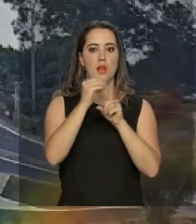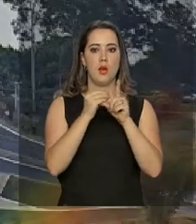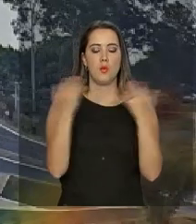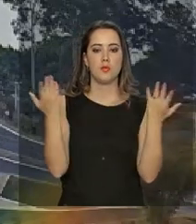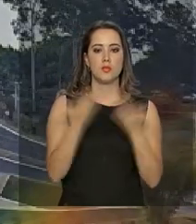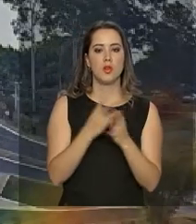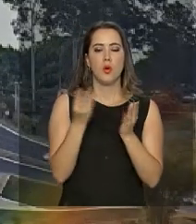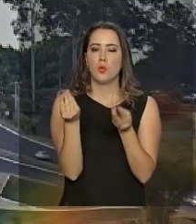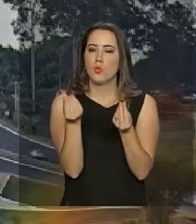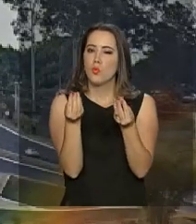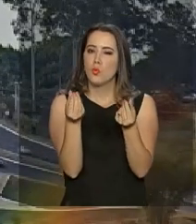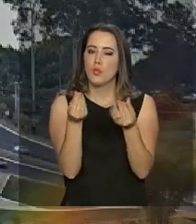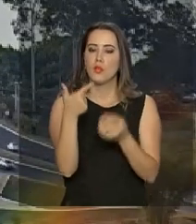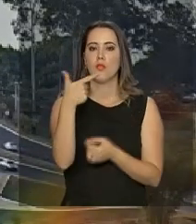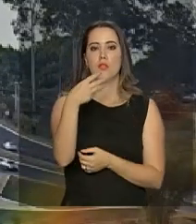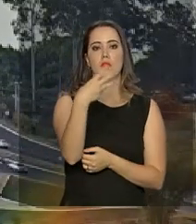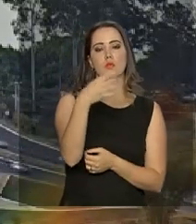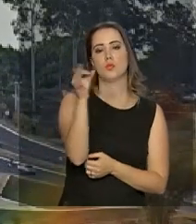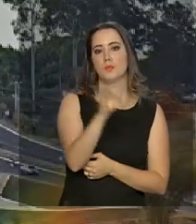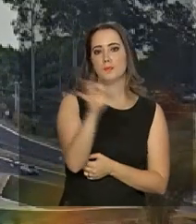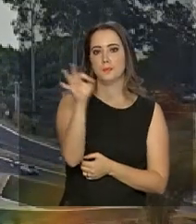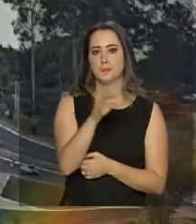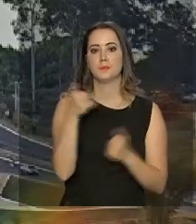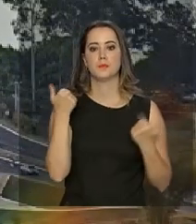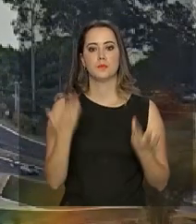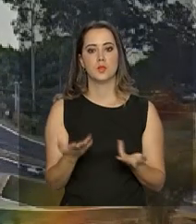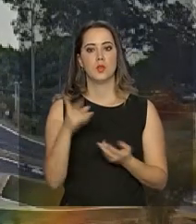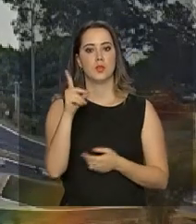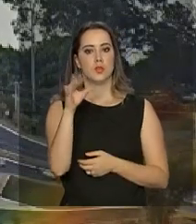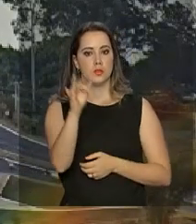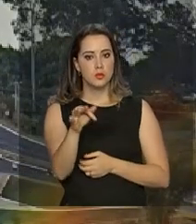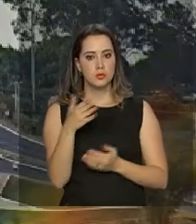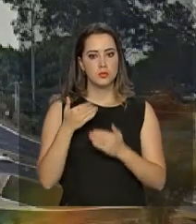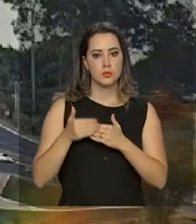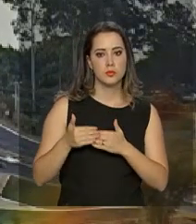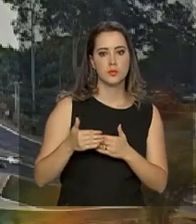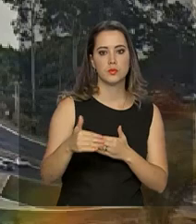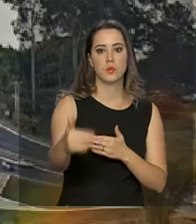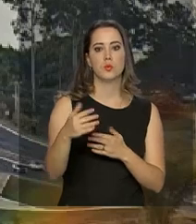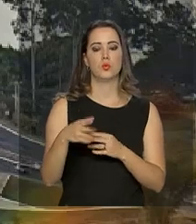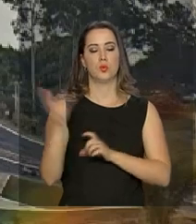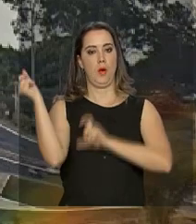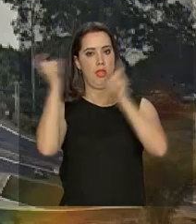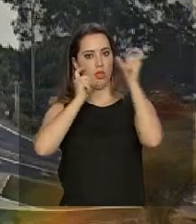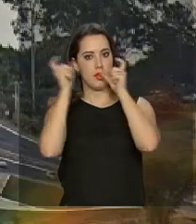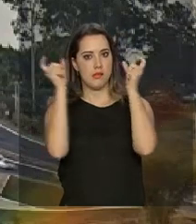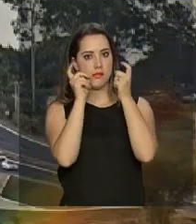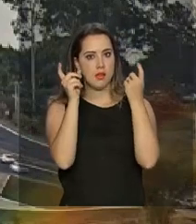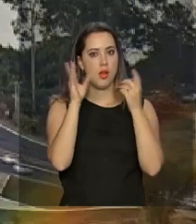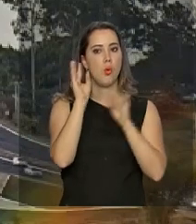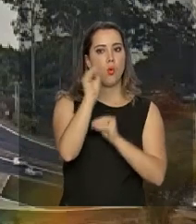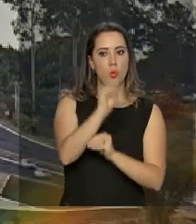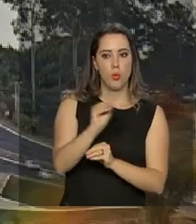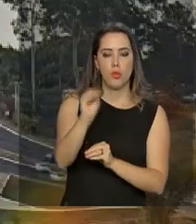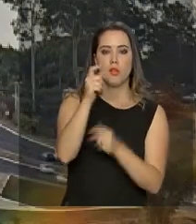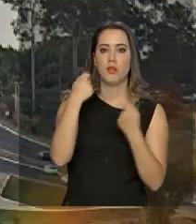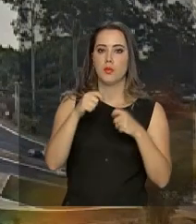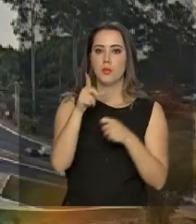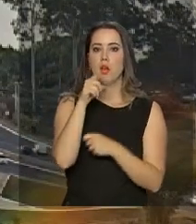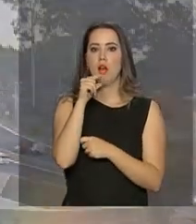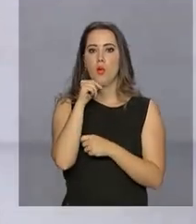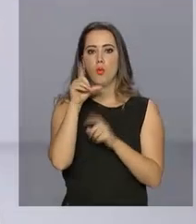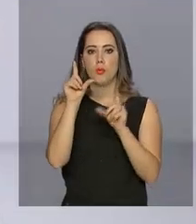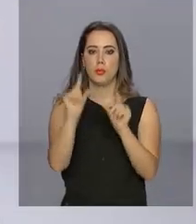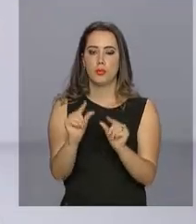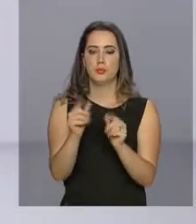do ar está em 23% o distrito federal segue em estado de emergência por causa da baixa umidade